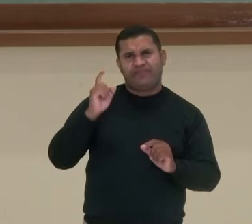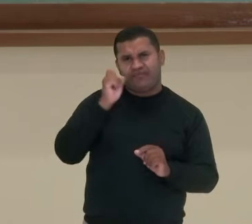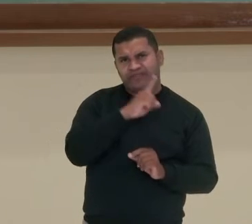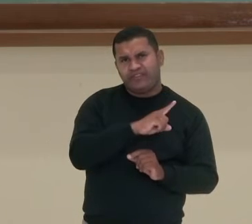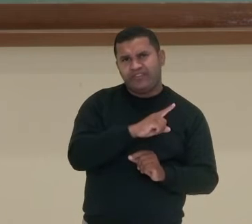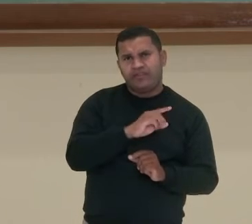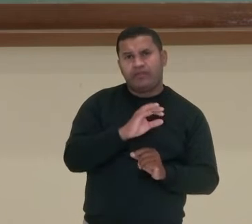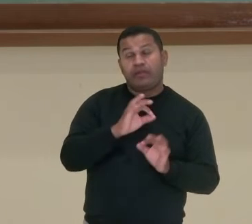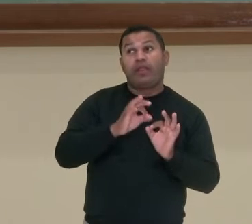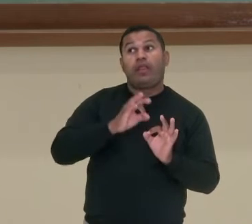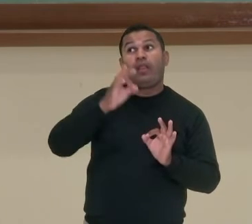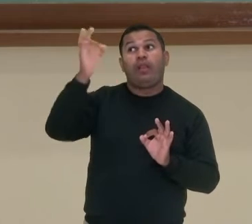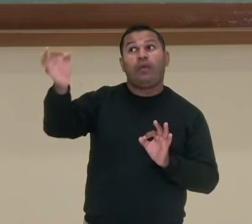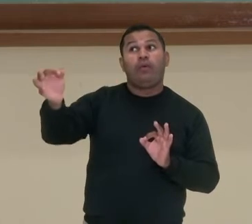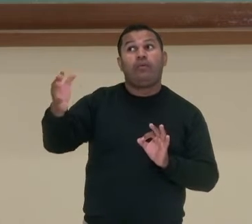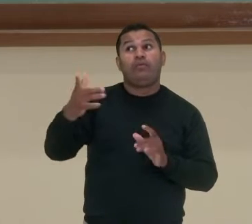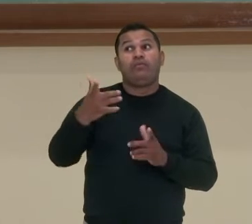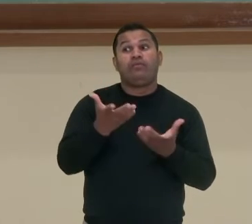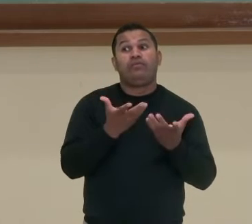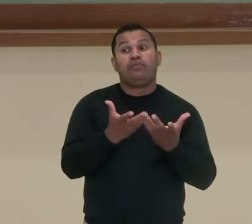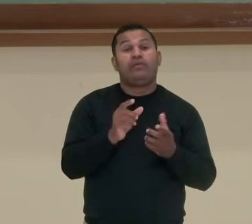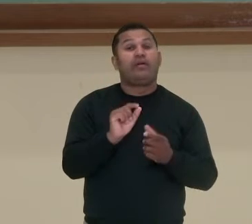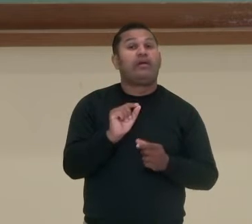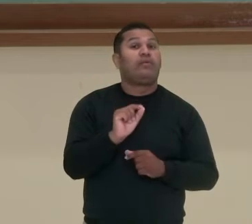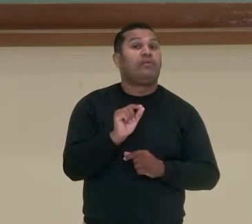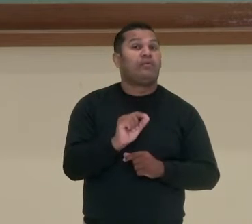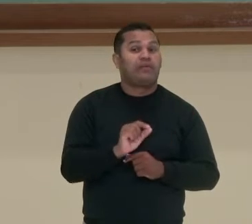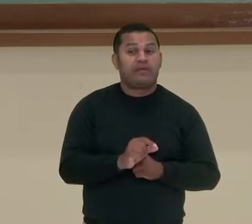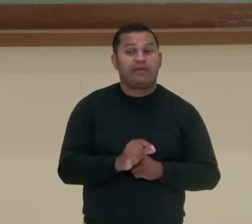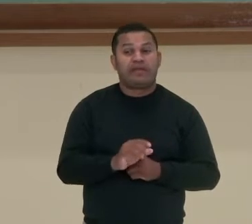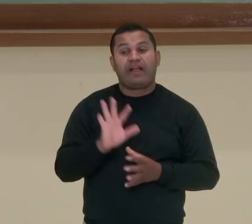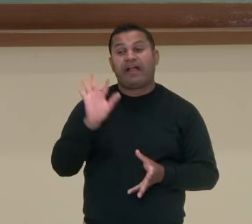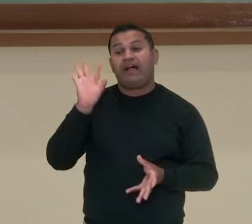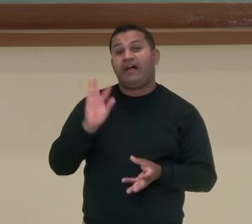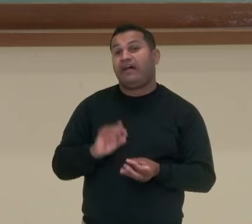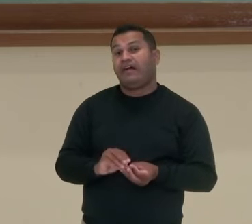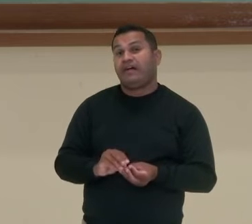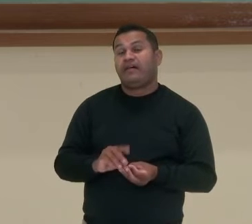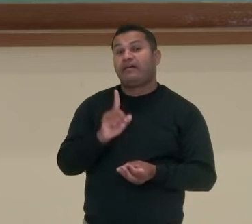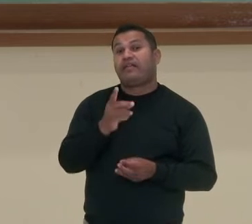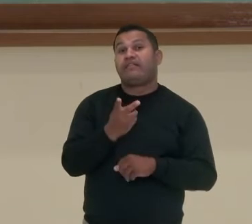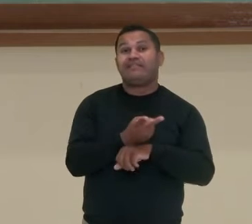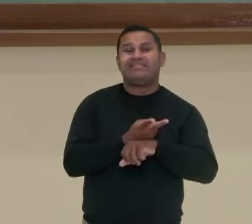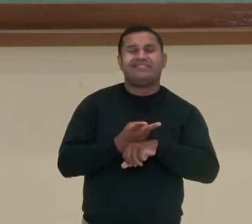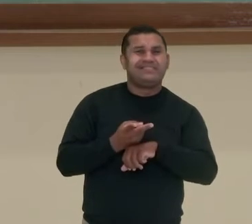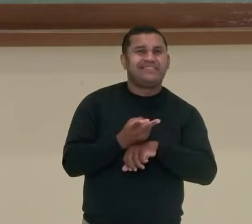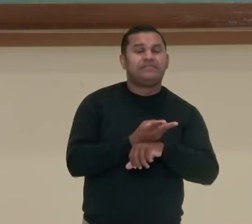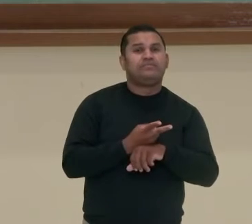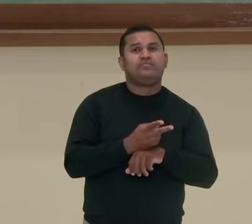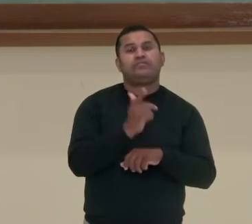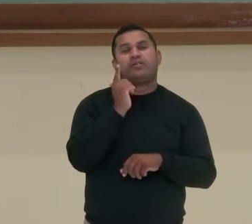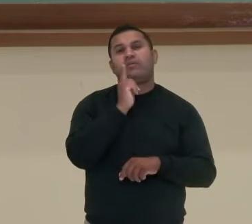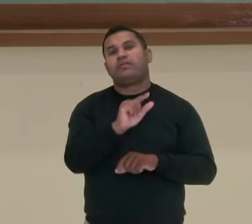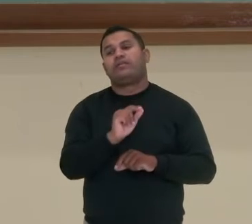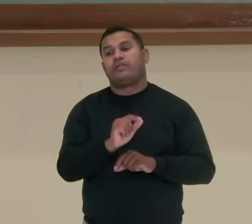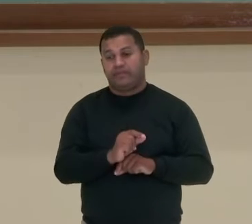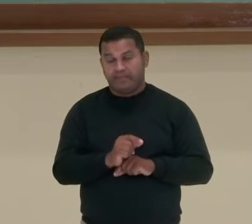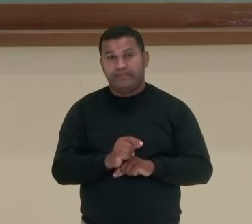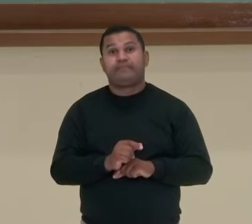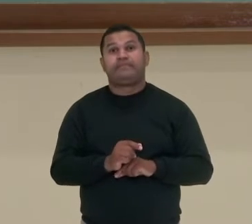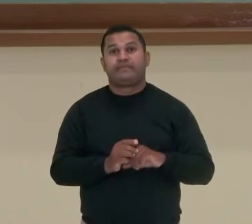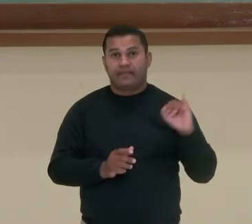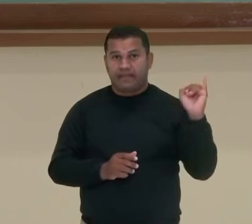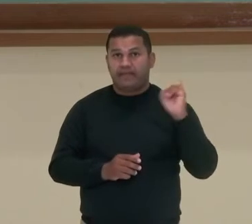de contas, no final disso tudo, o que você busca com essa sua meta? Isso é muito importante.